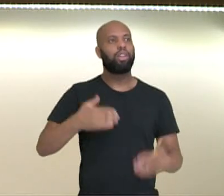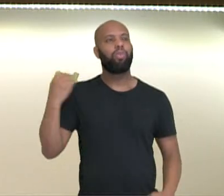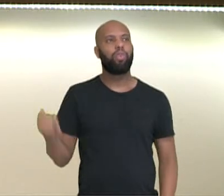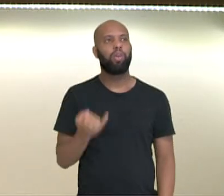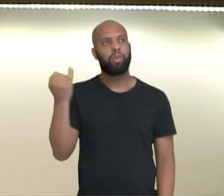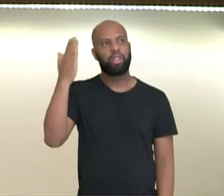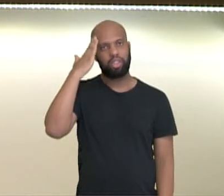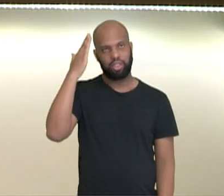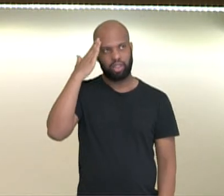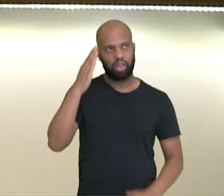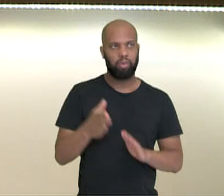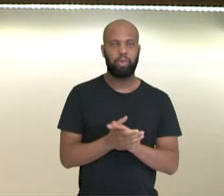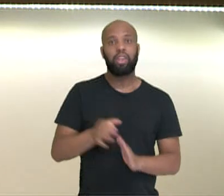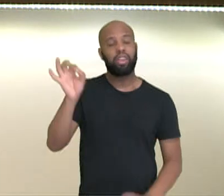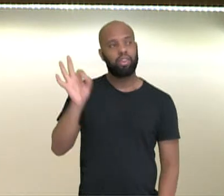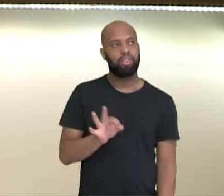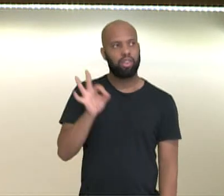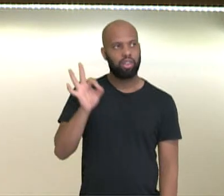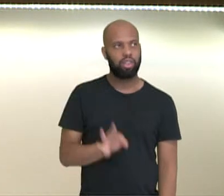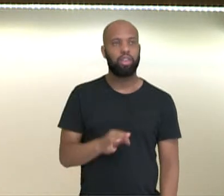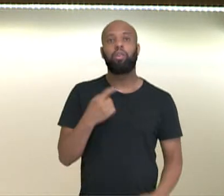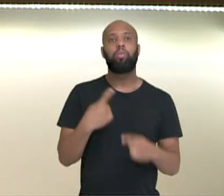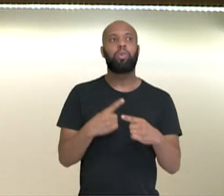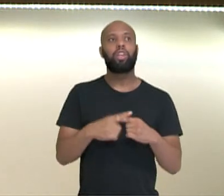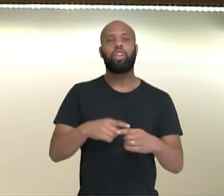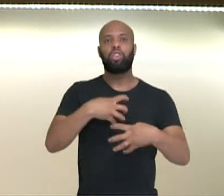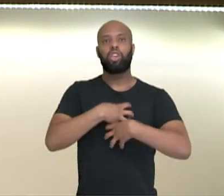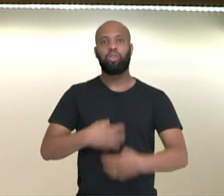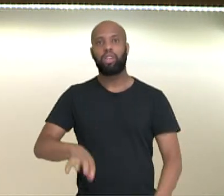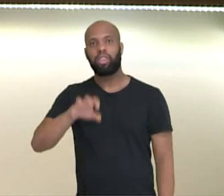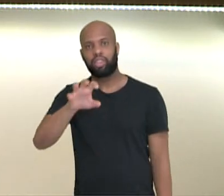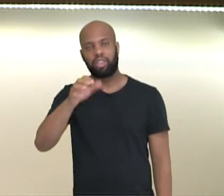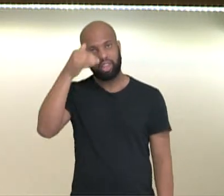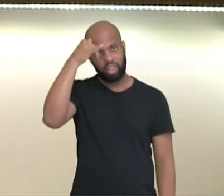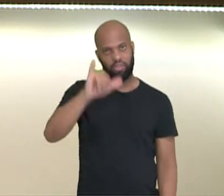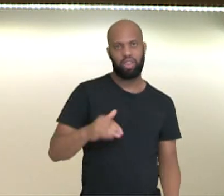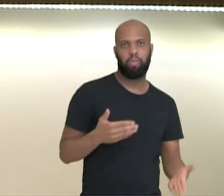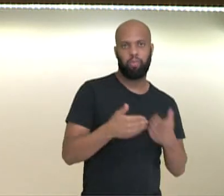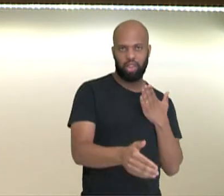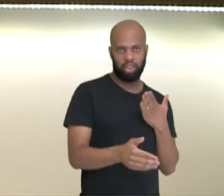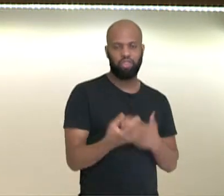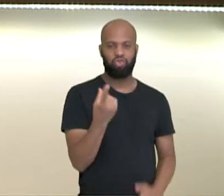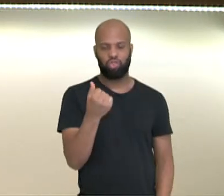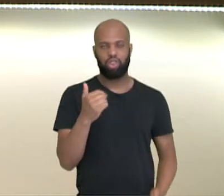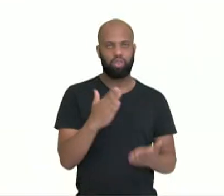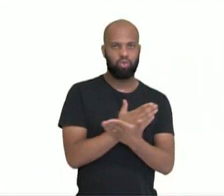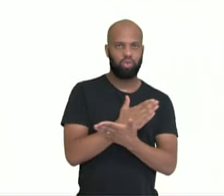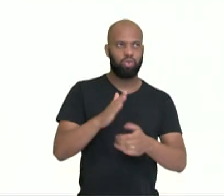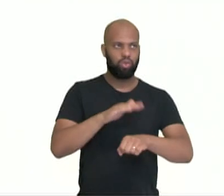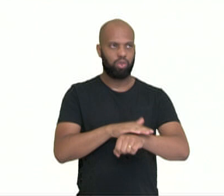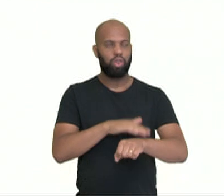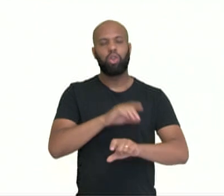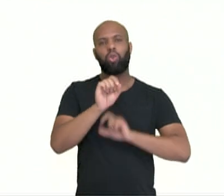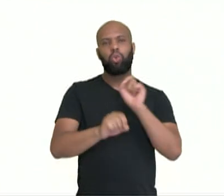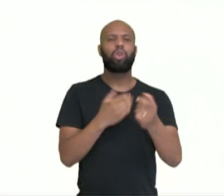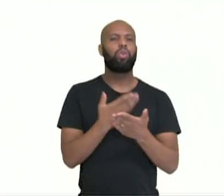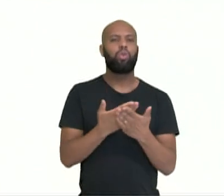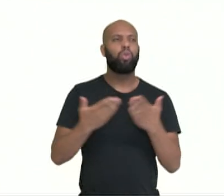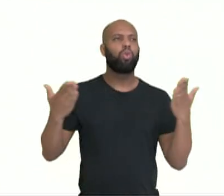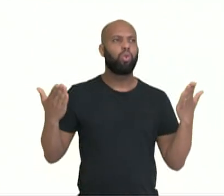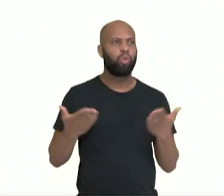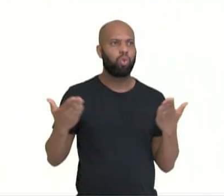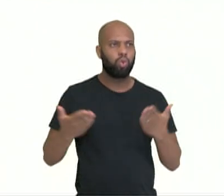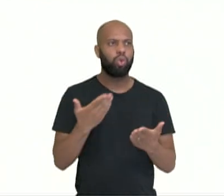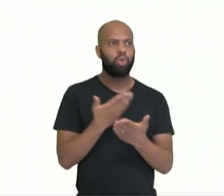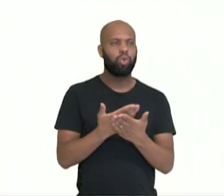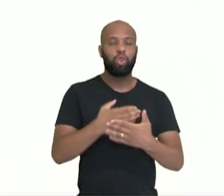calcular aí a porcentagem, certo? Para que você não perca dinheiro, em alguns casos, né? Então, o que nós vimos hoje? Hoje nós